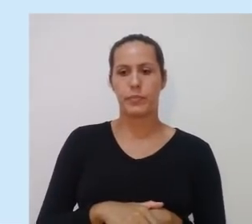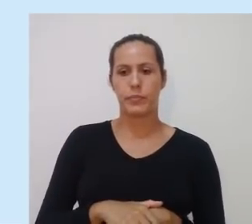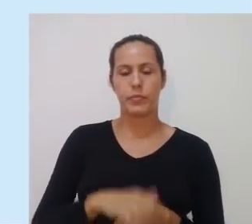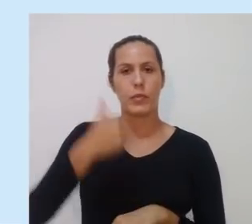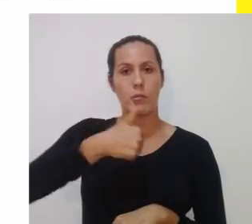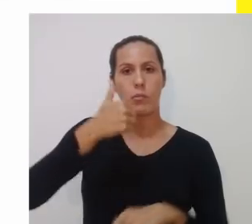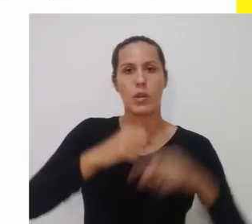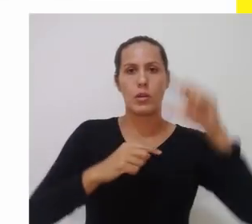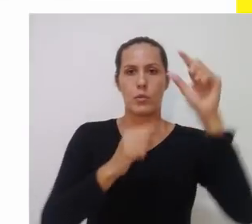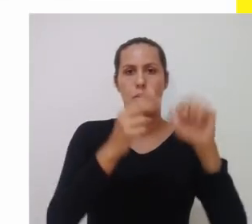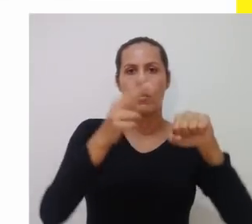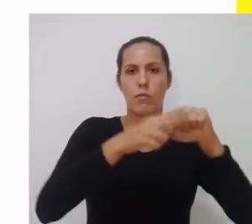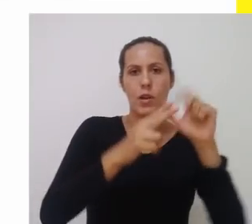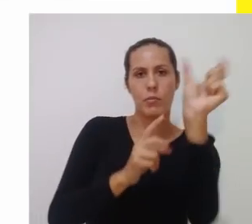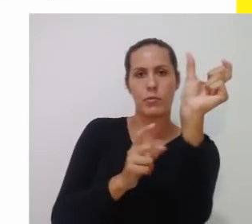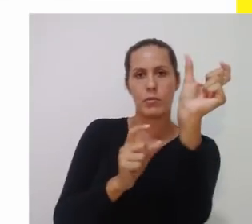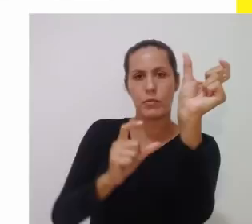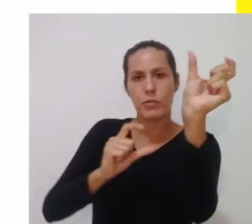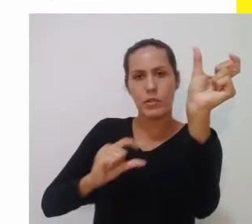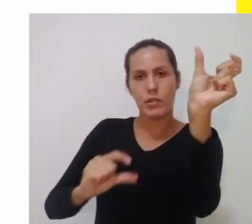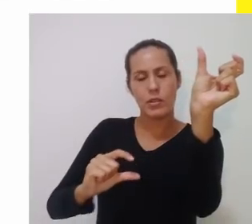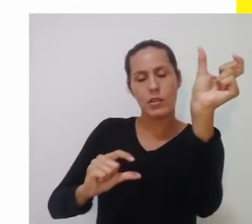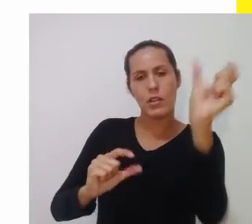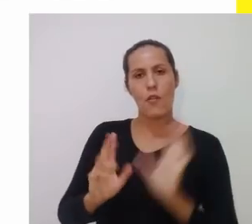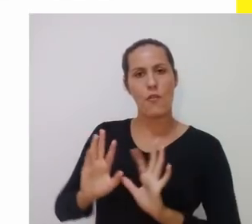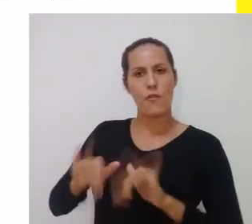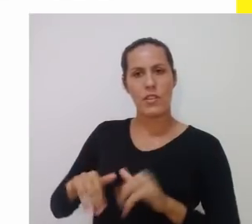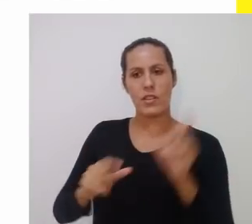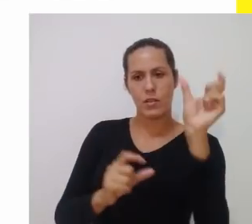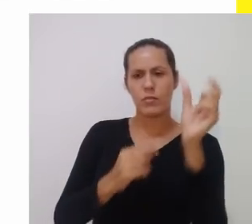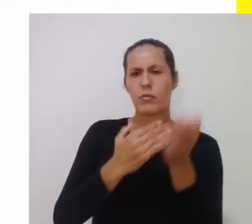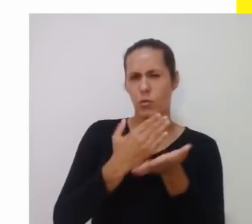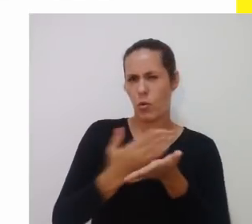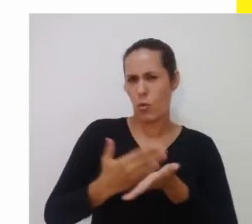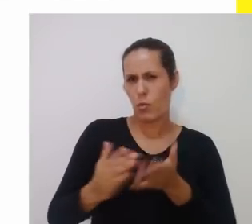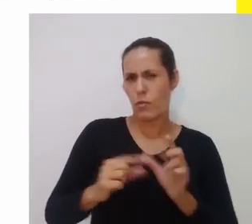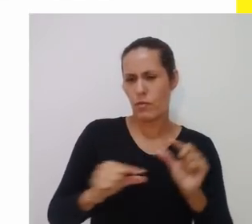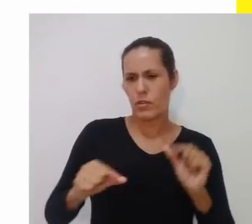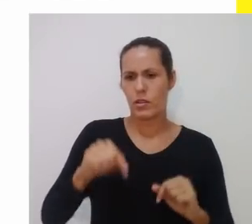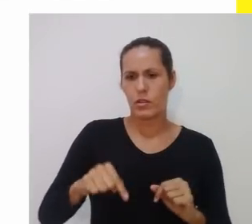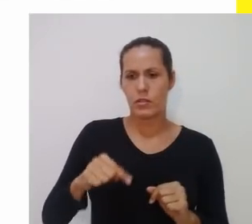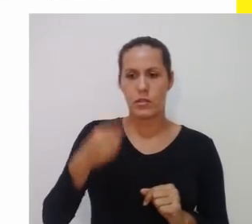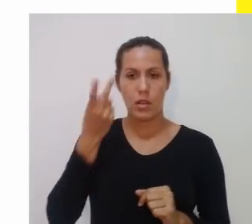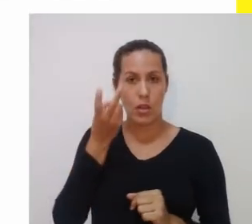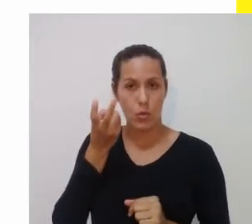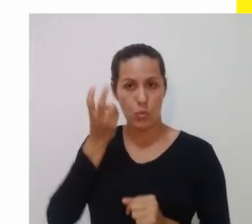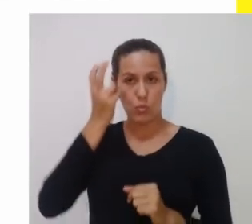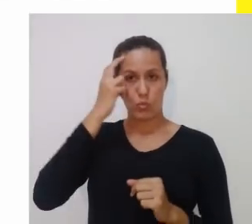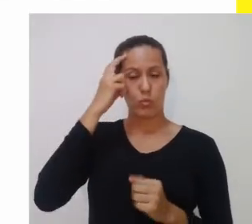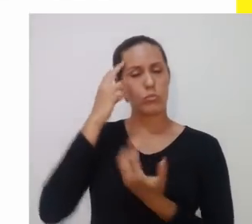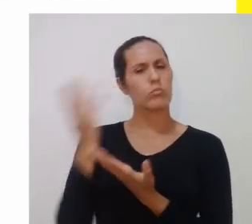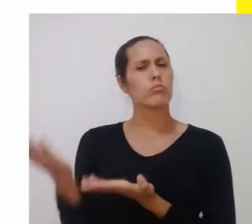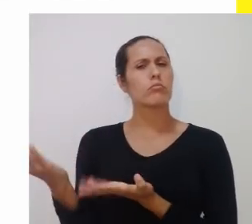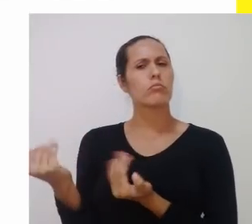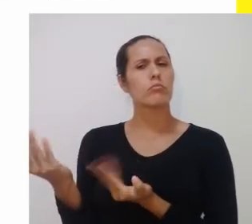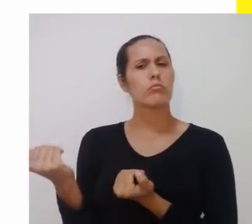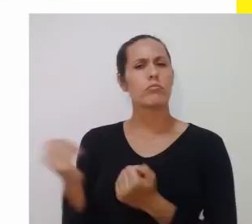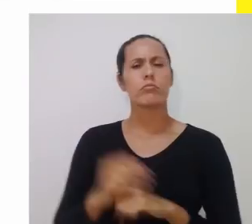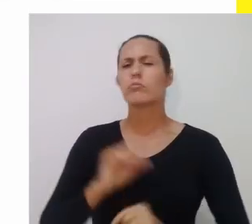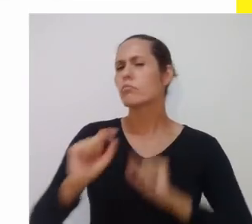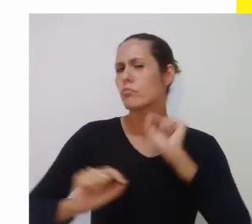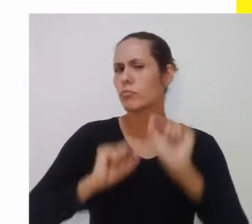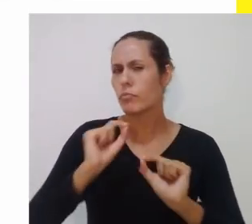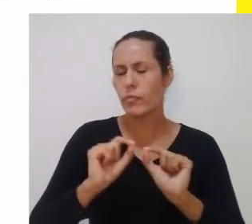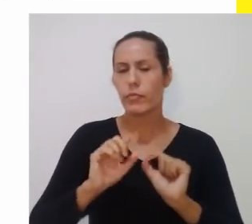tela novamente. Olha o que está aí. Uma no começo e a outra no finalzinho. Eu vou pegar logo do finalzinho.